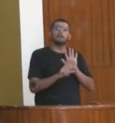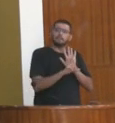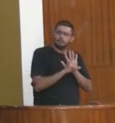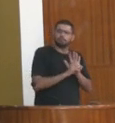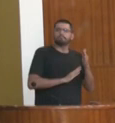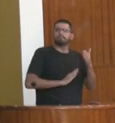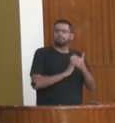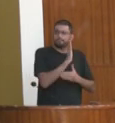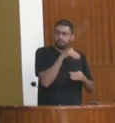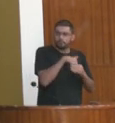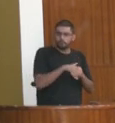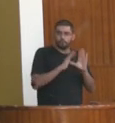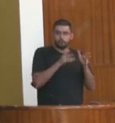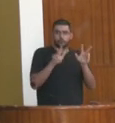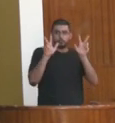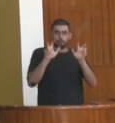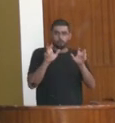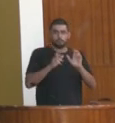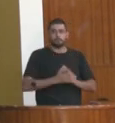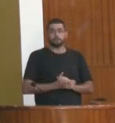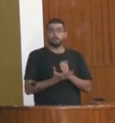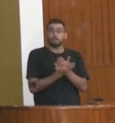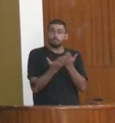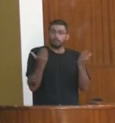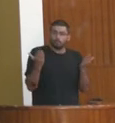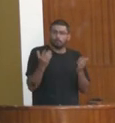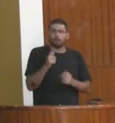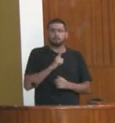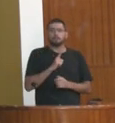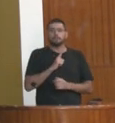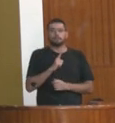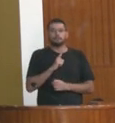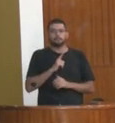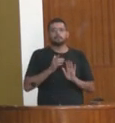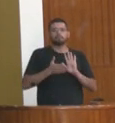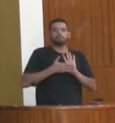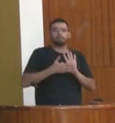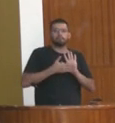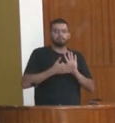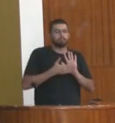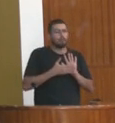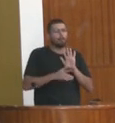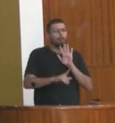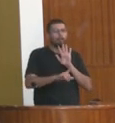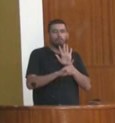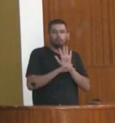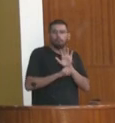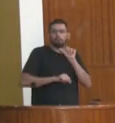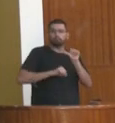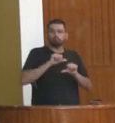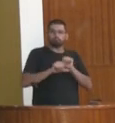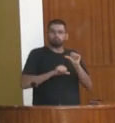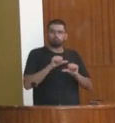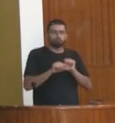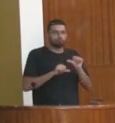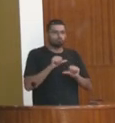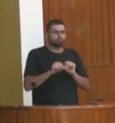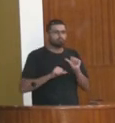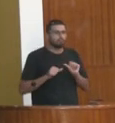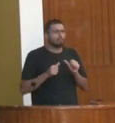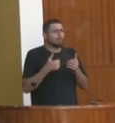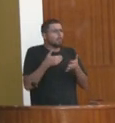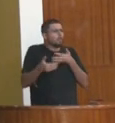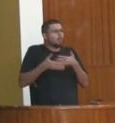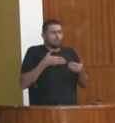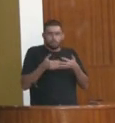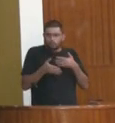aprovada referente a essa temática. Então, se vocês também tiverem alguma proposta de lei, alterar a lei, ou qualquer outra questão de audiência pública,